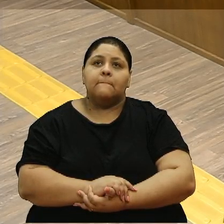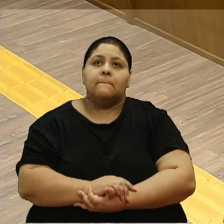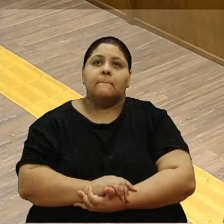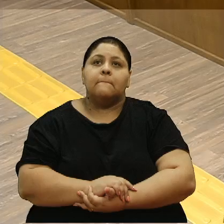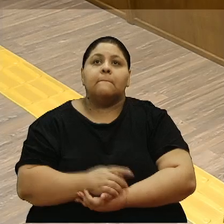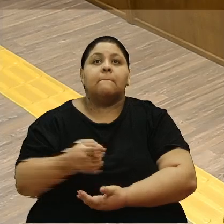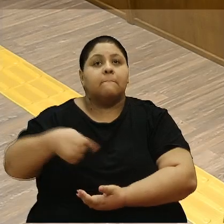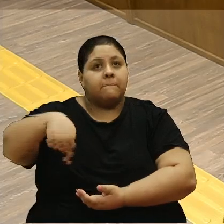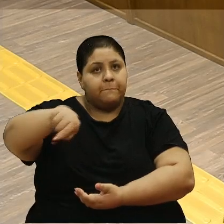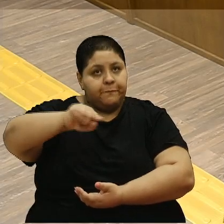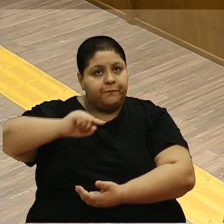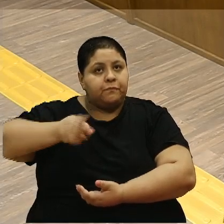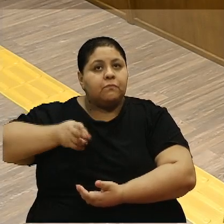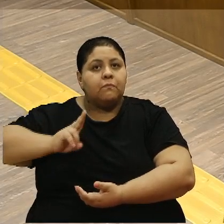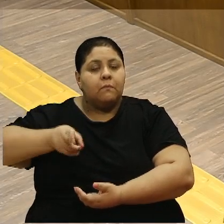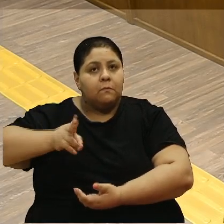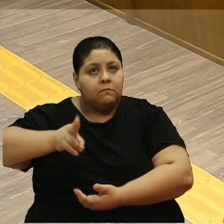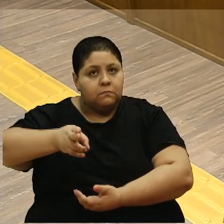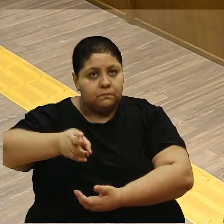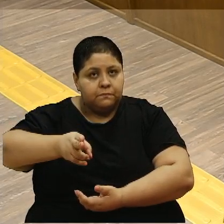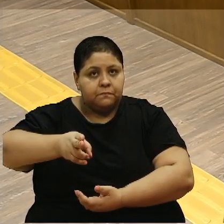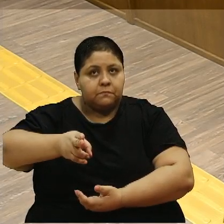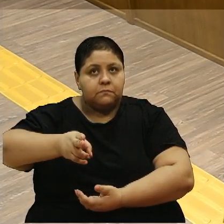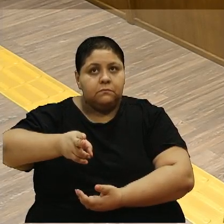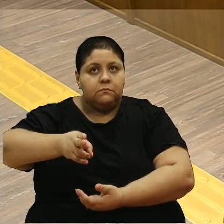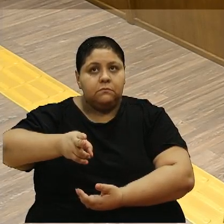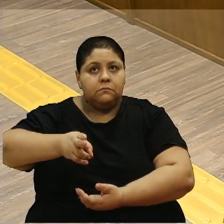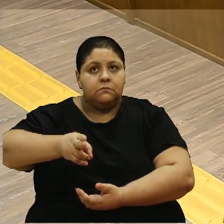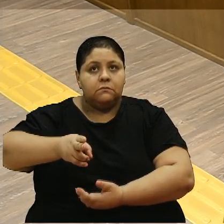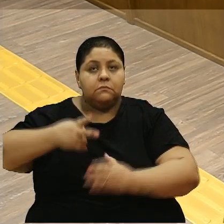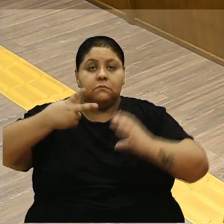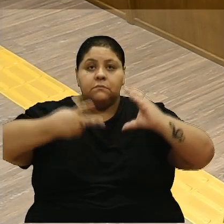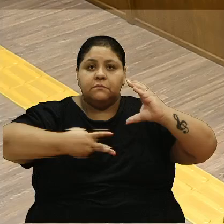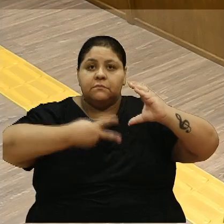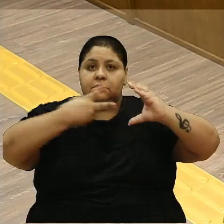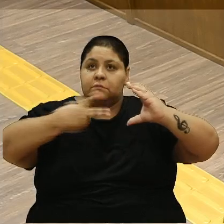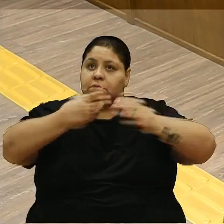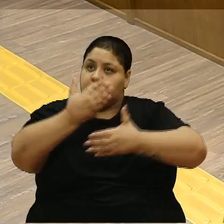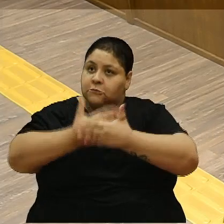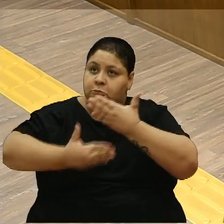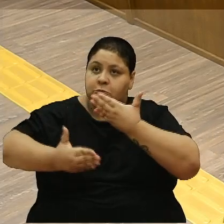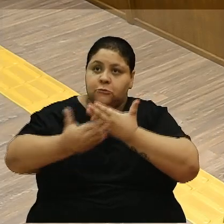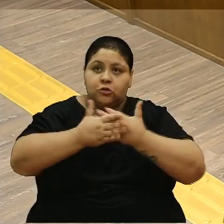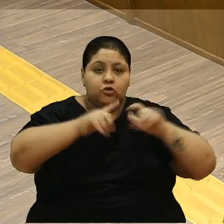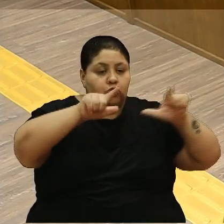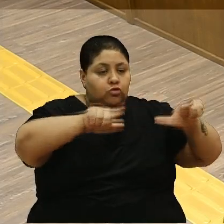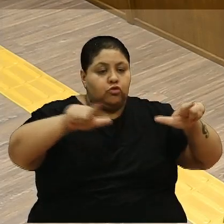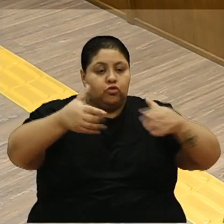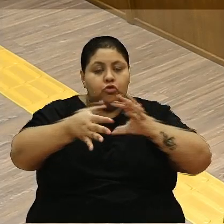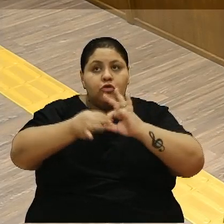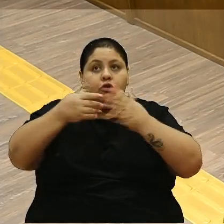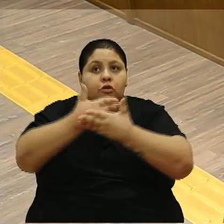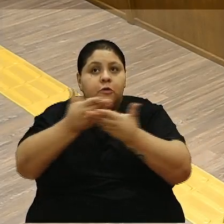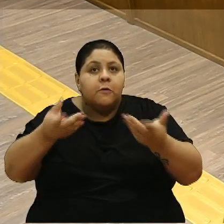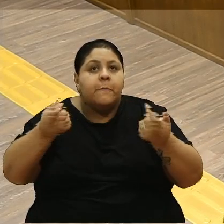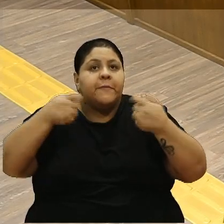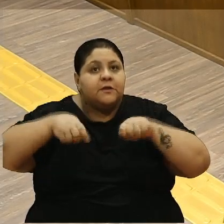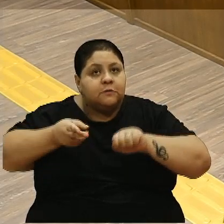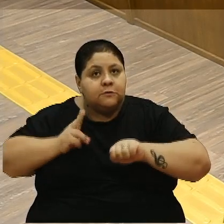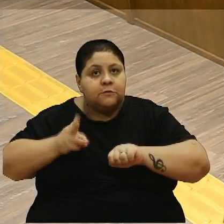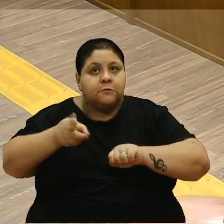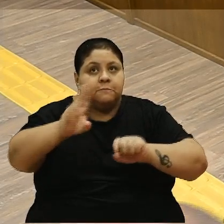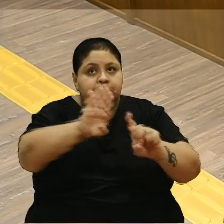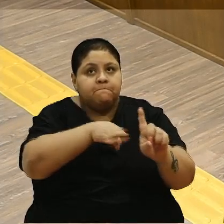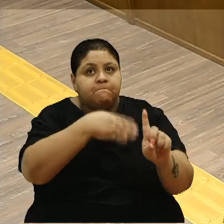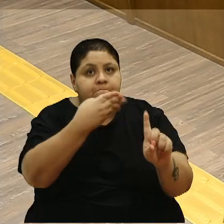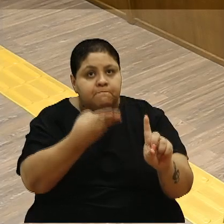nós vamos seguir. A Câmara estará com todos os seus espaços à disposição, mas nós precisamos seguir com a